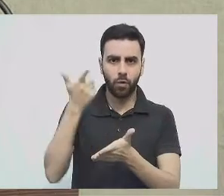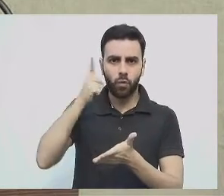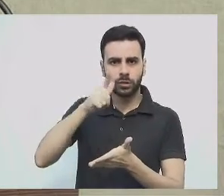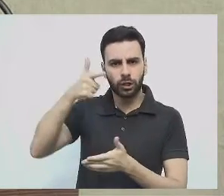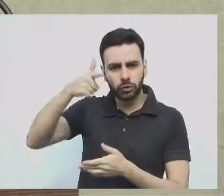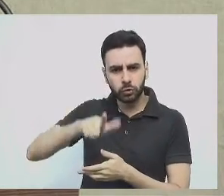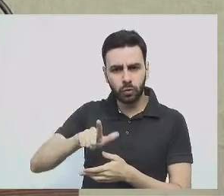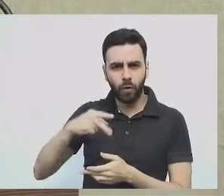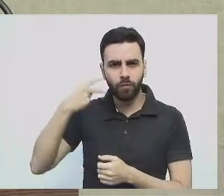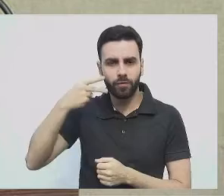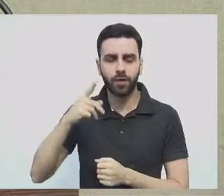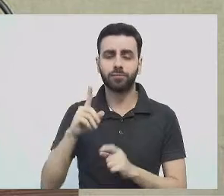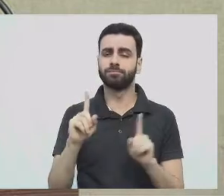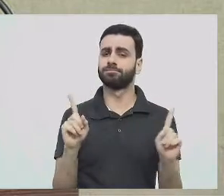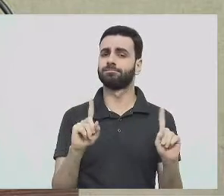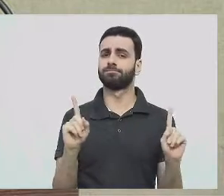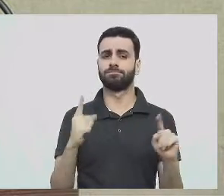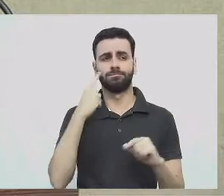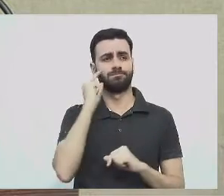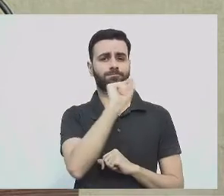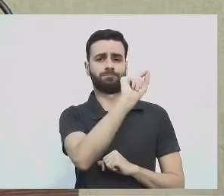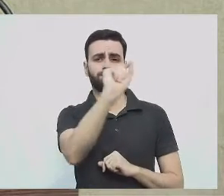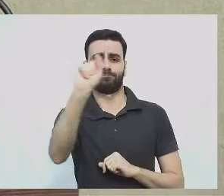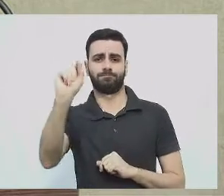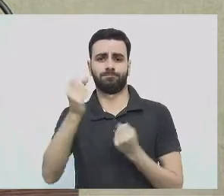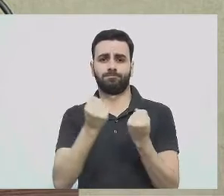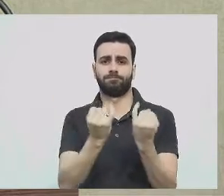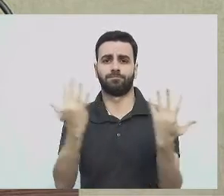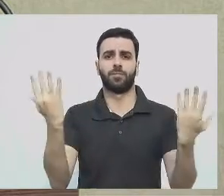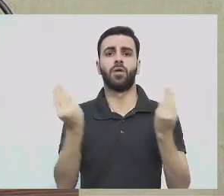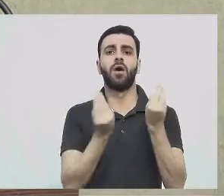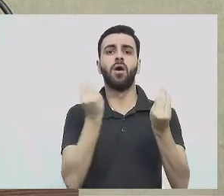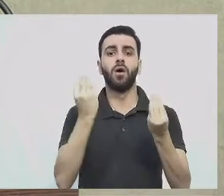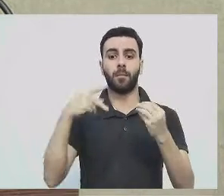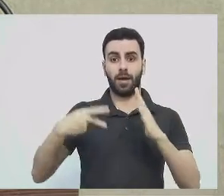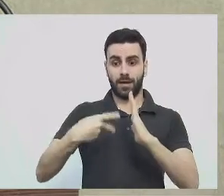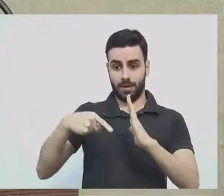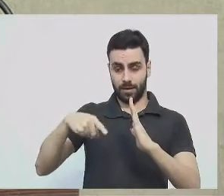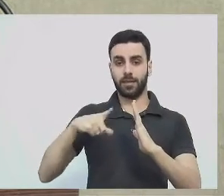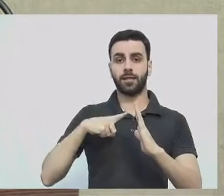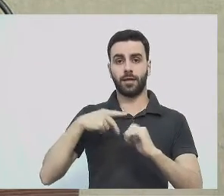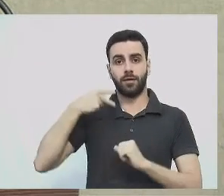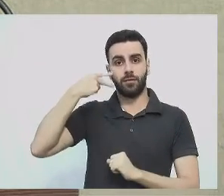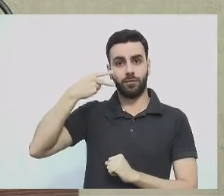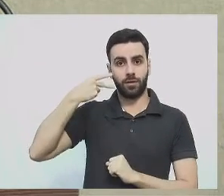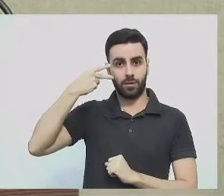verdade. Olha a quantidade. Se você olhar pela câmera aqui, o vereador